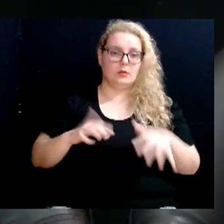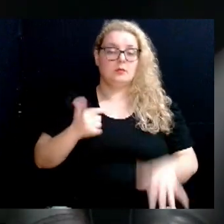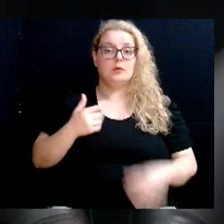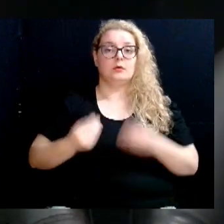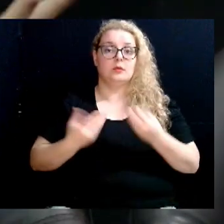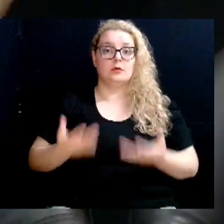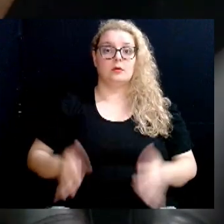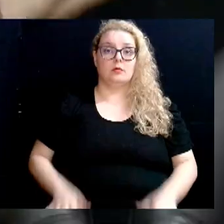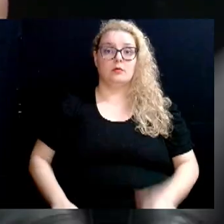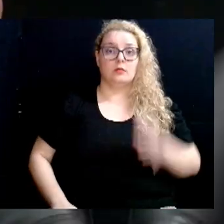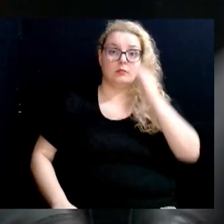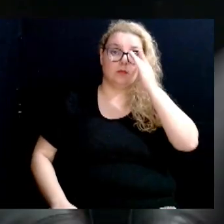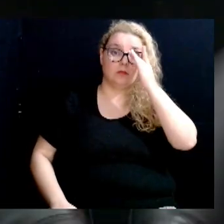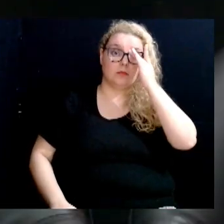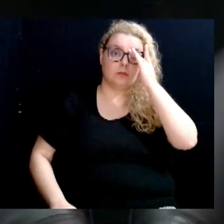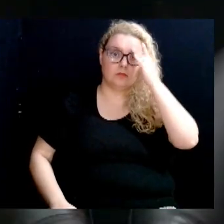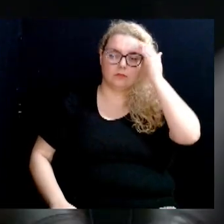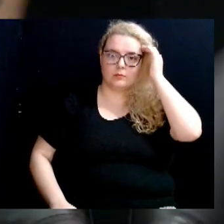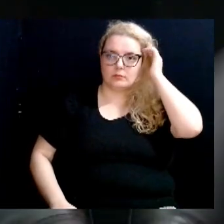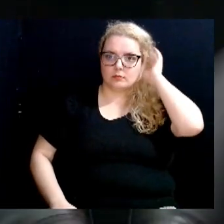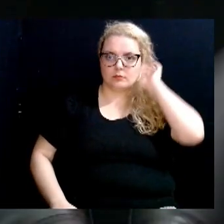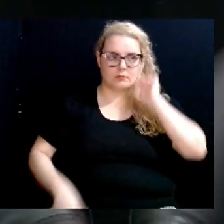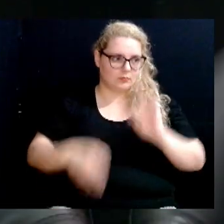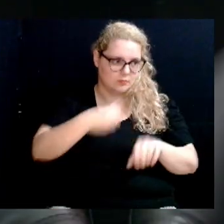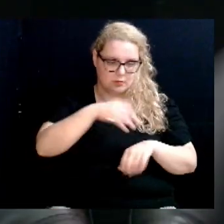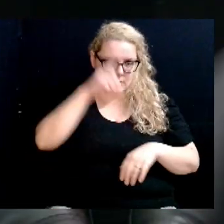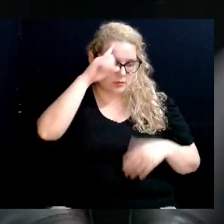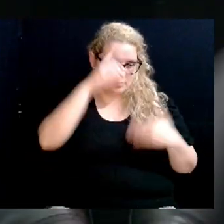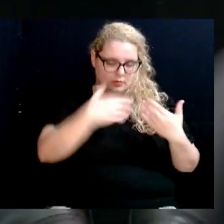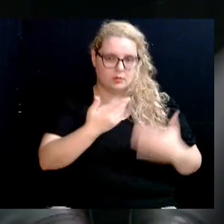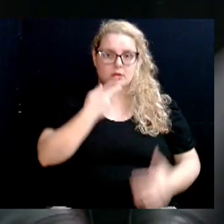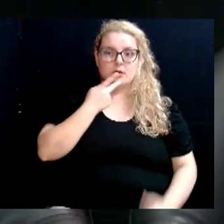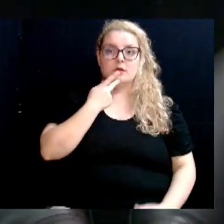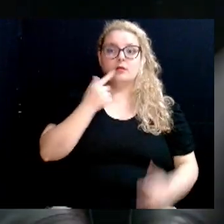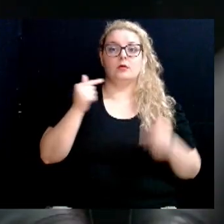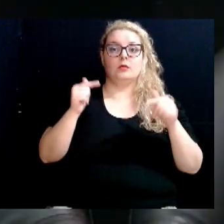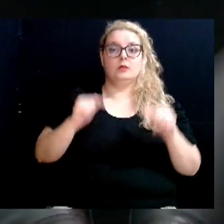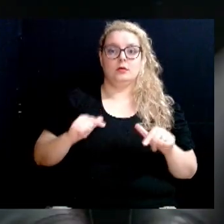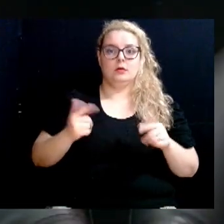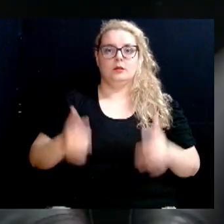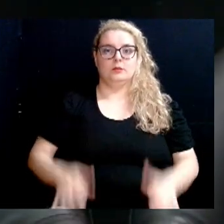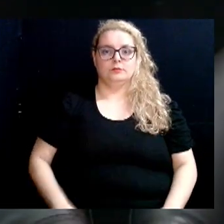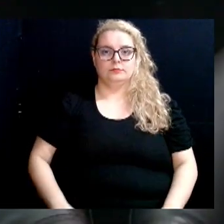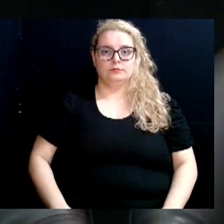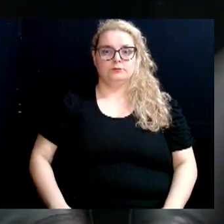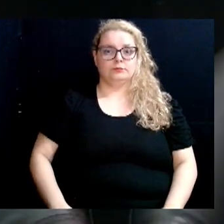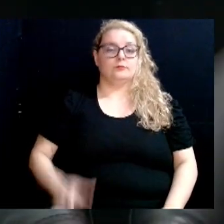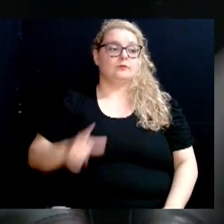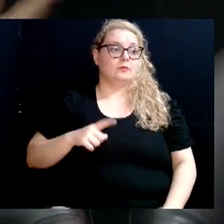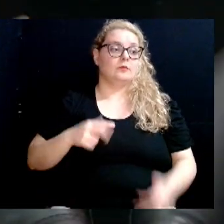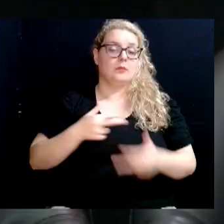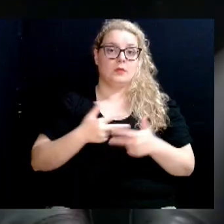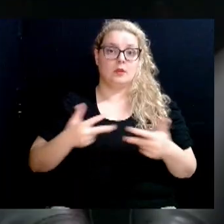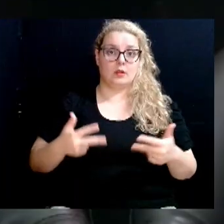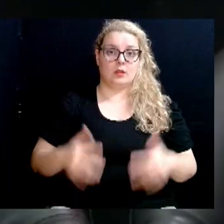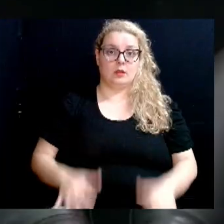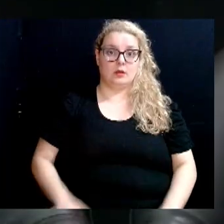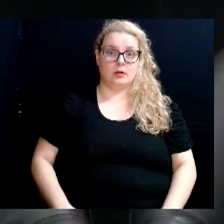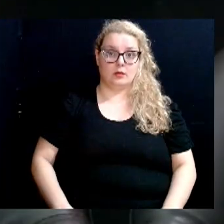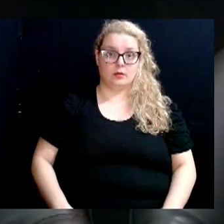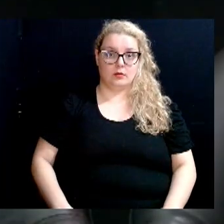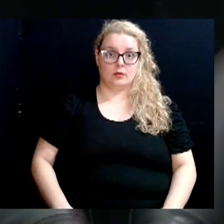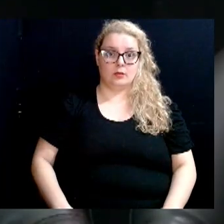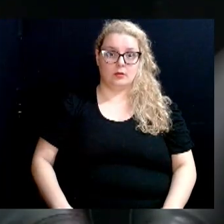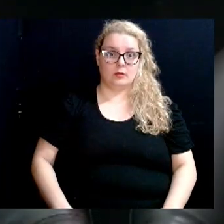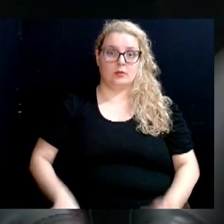com uma dica prática, eu falo muito sobre ambiente. E tem uma coisa que faz muito parte do nosso dia a